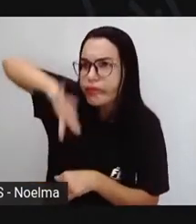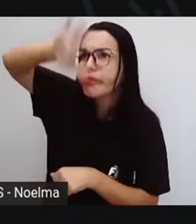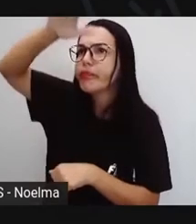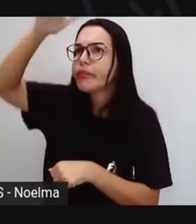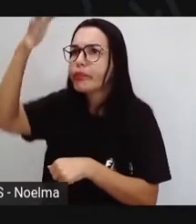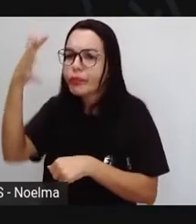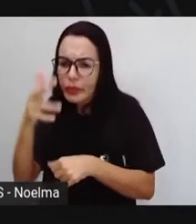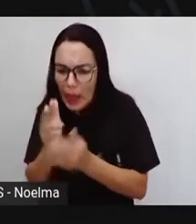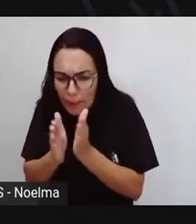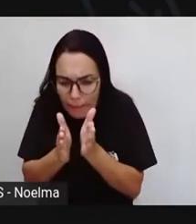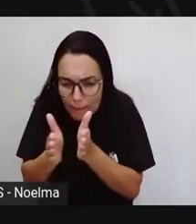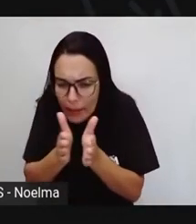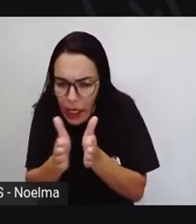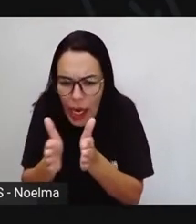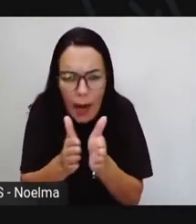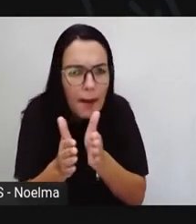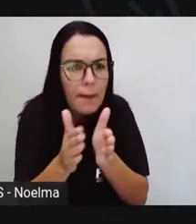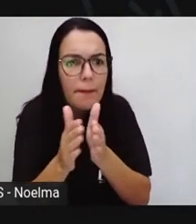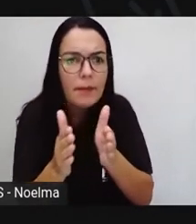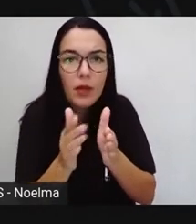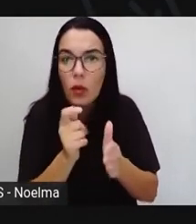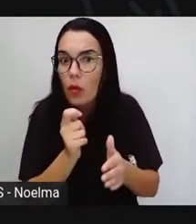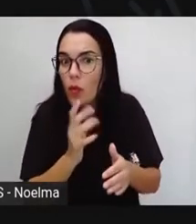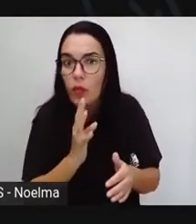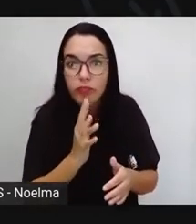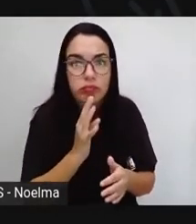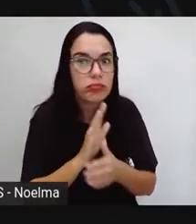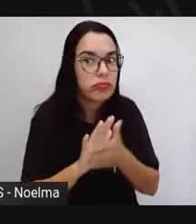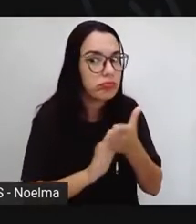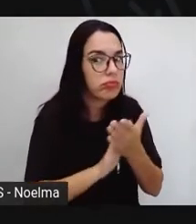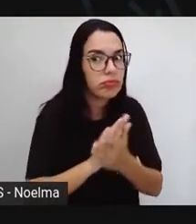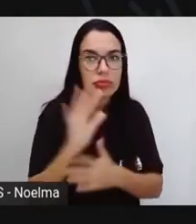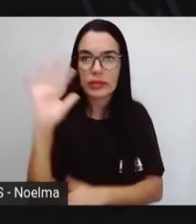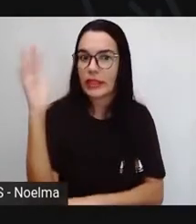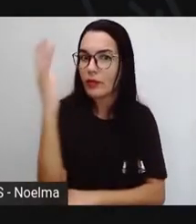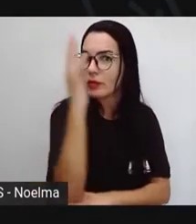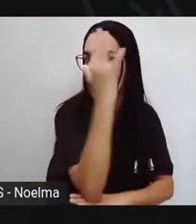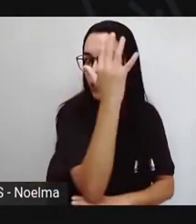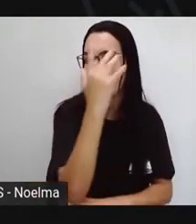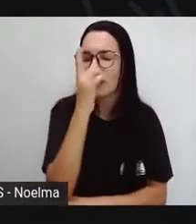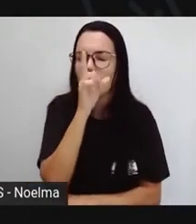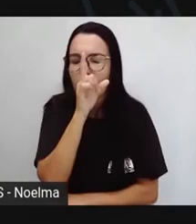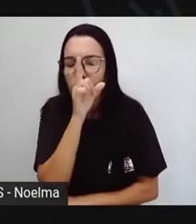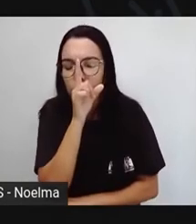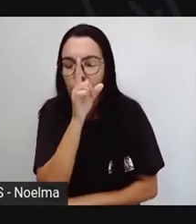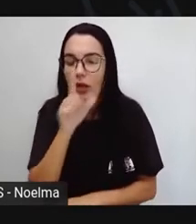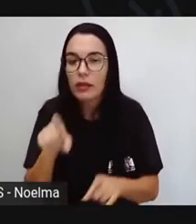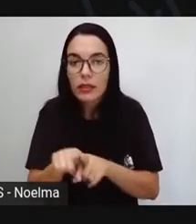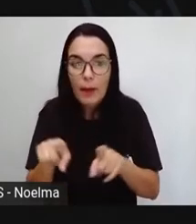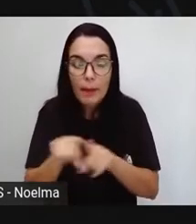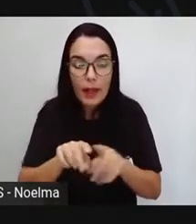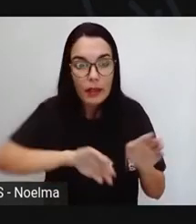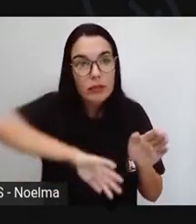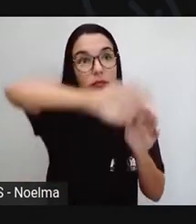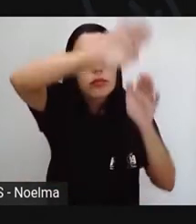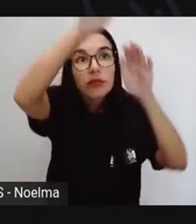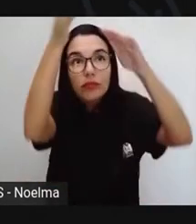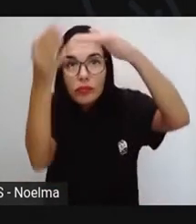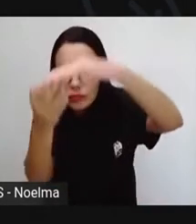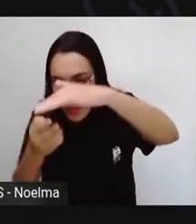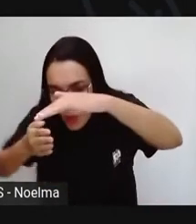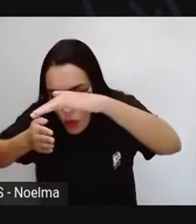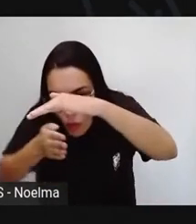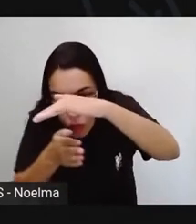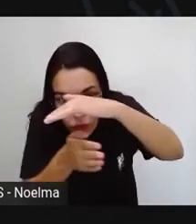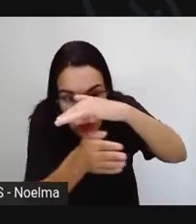estreitas e desconhecidas da floresta misteriosa. Até numa caverna escura, elas